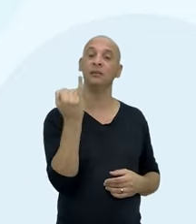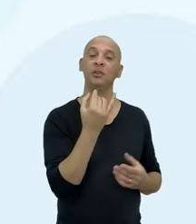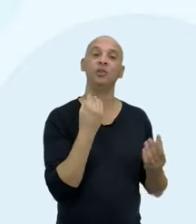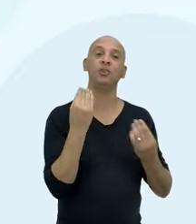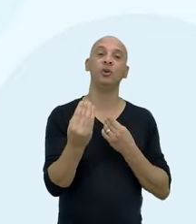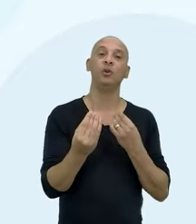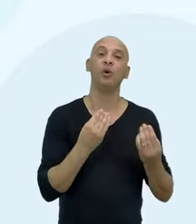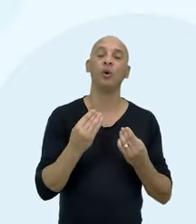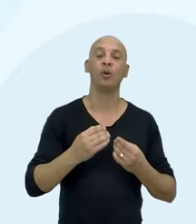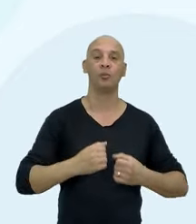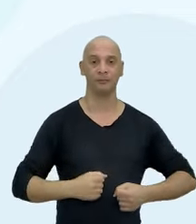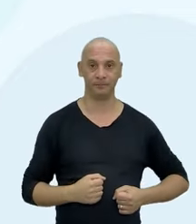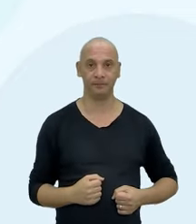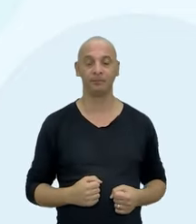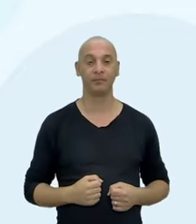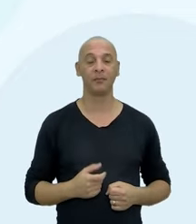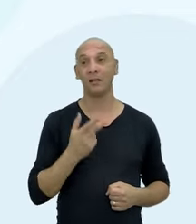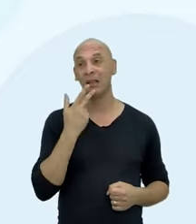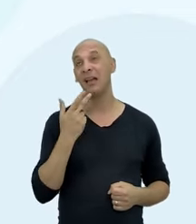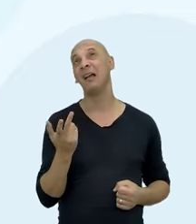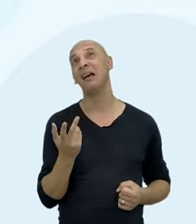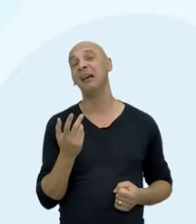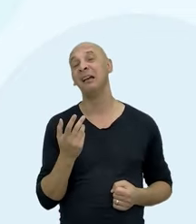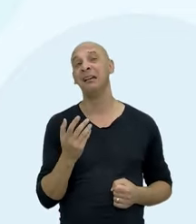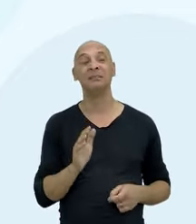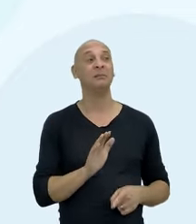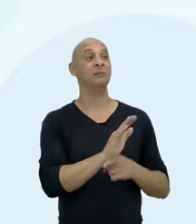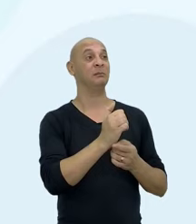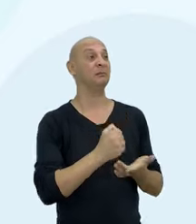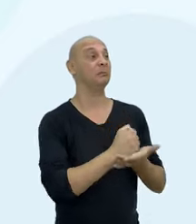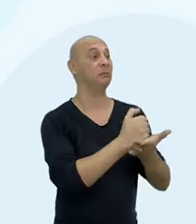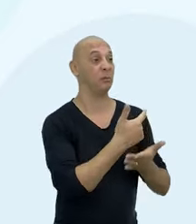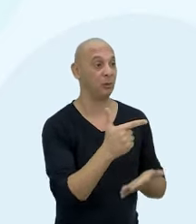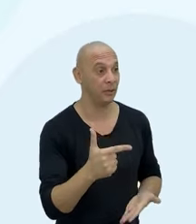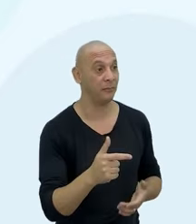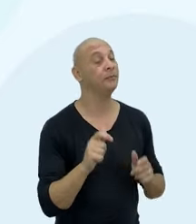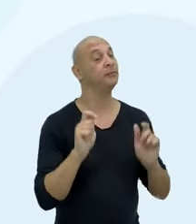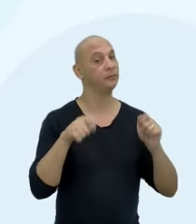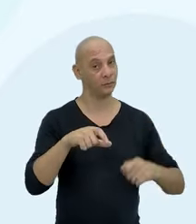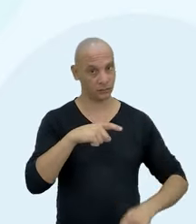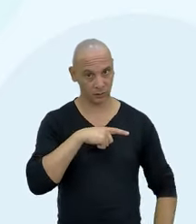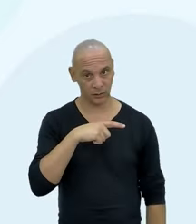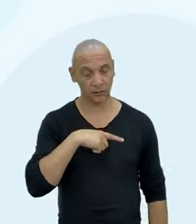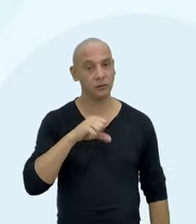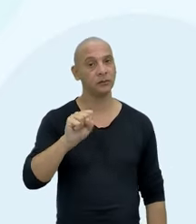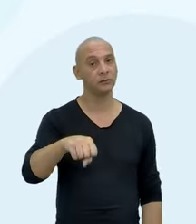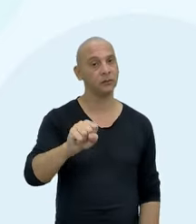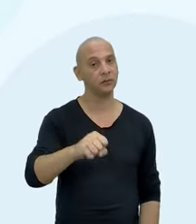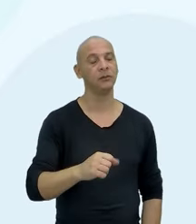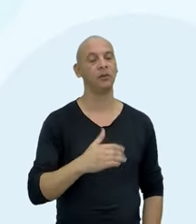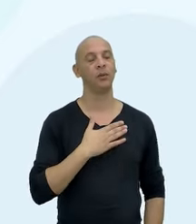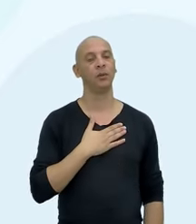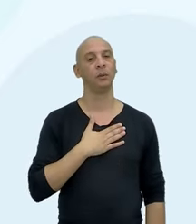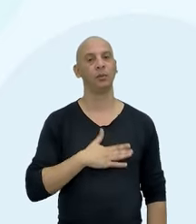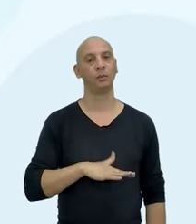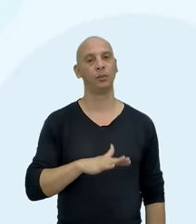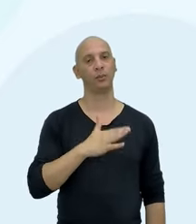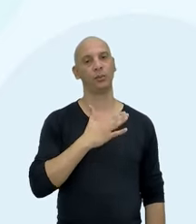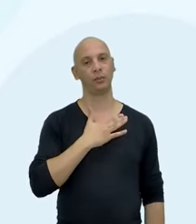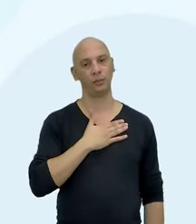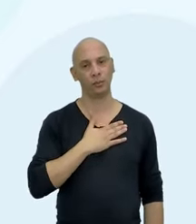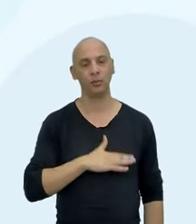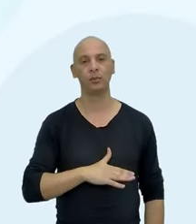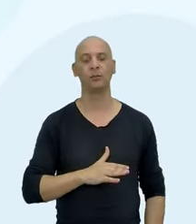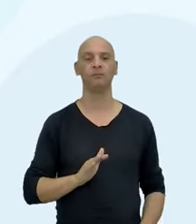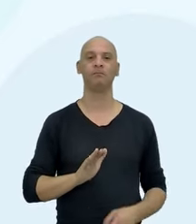trabalhar com essa ferramenta e falar que não tem suporte hoje tem sim certo então Fiquem tranquilos vocês